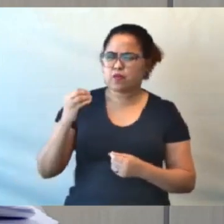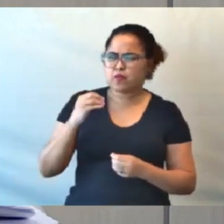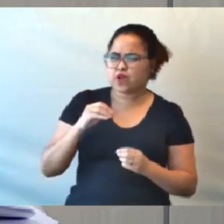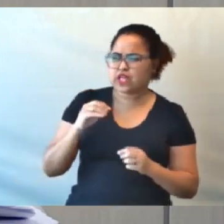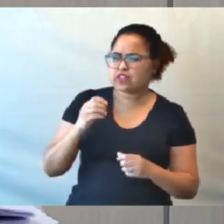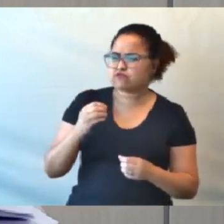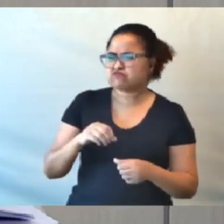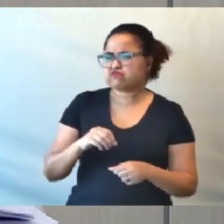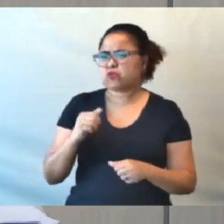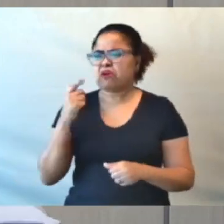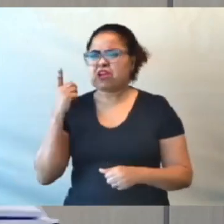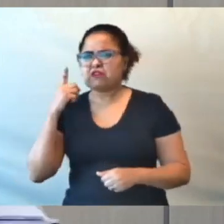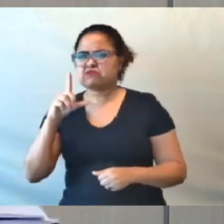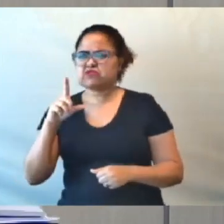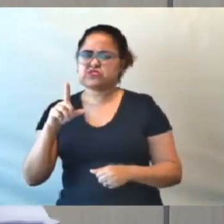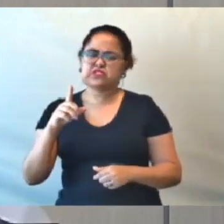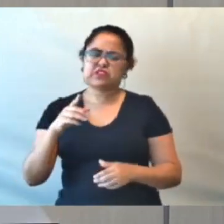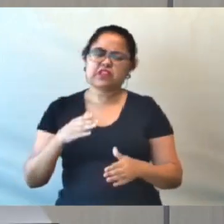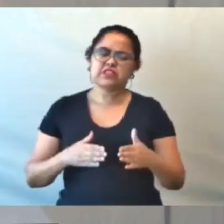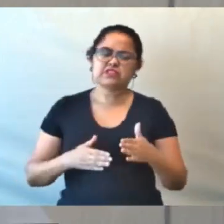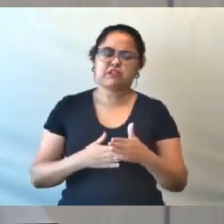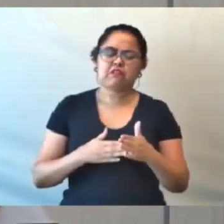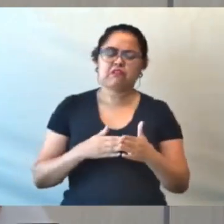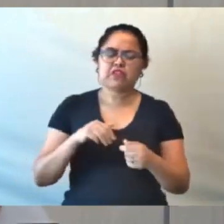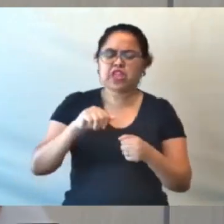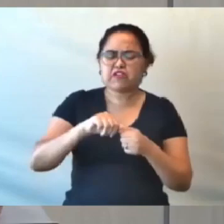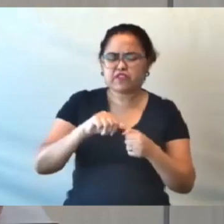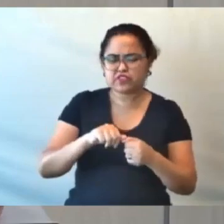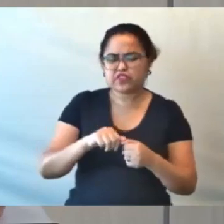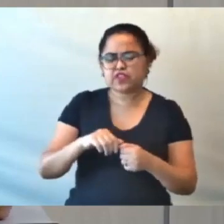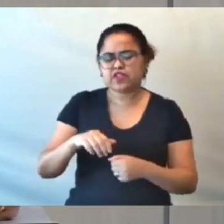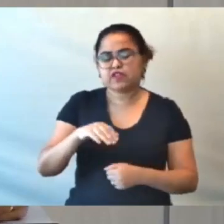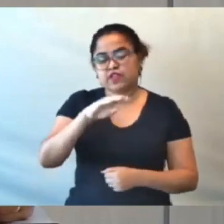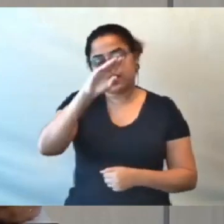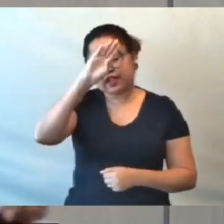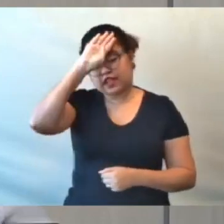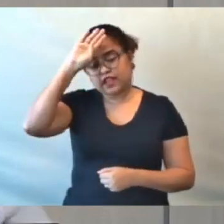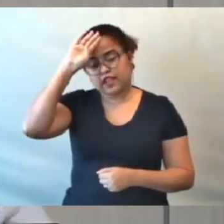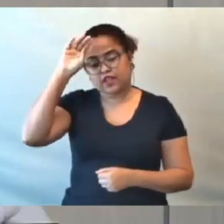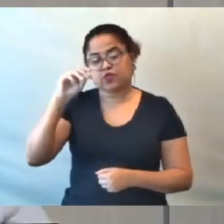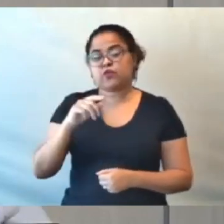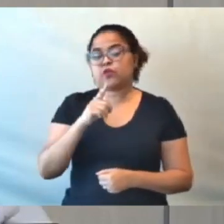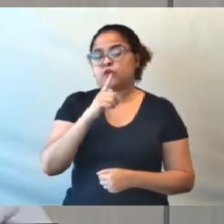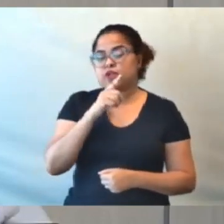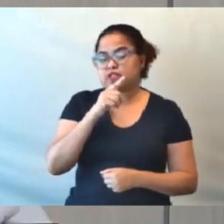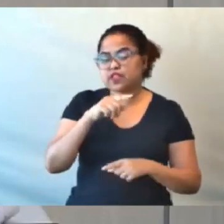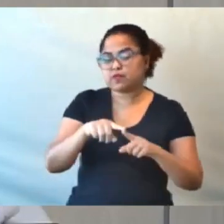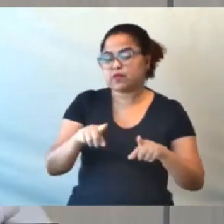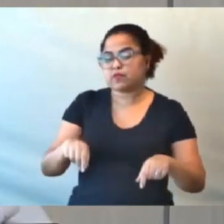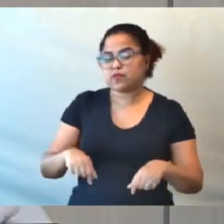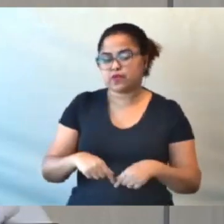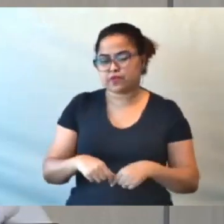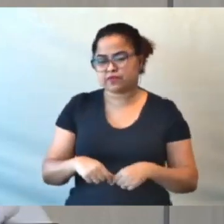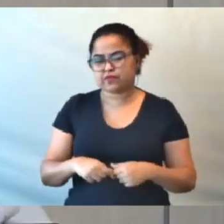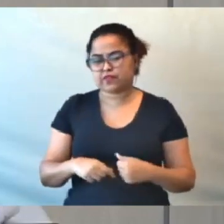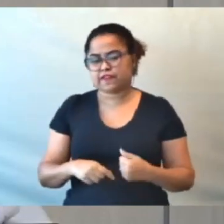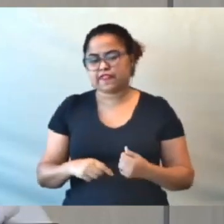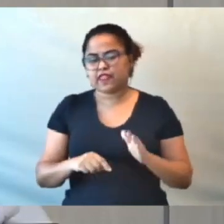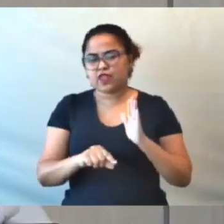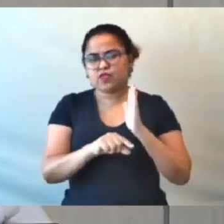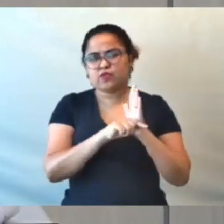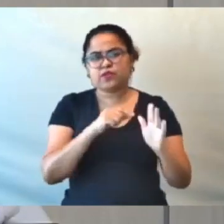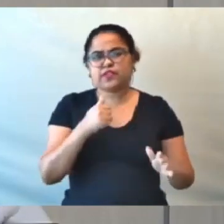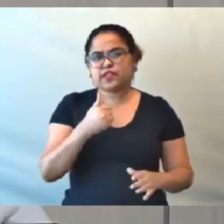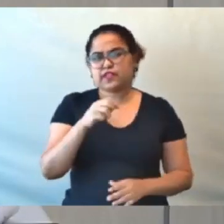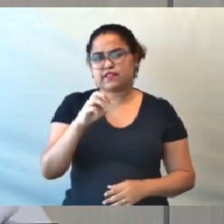lagoa. Isso já na página 13 aqui, no item número 13. Esse relatório